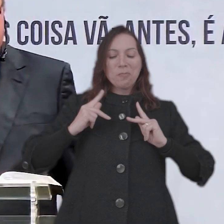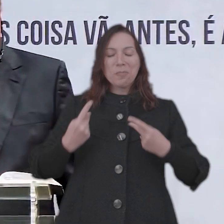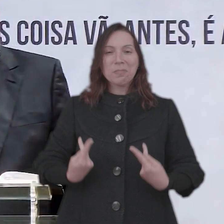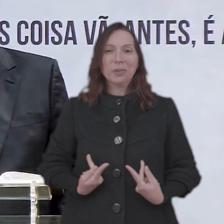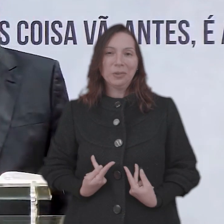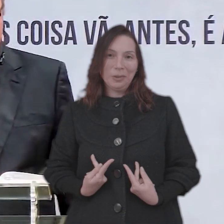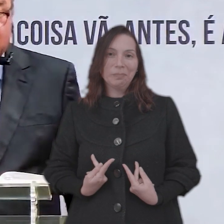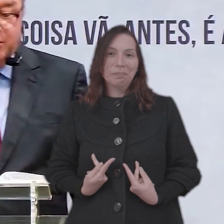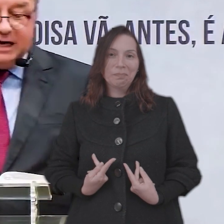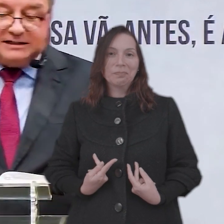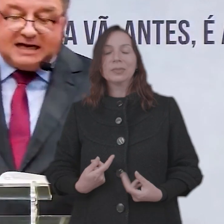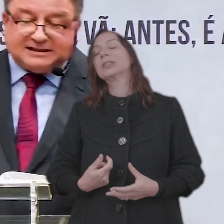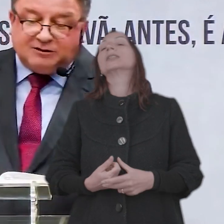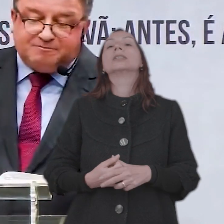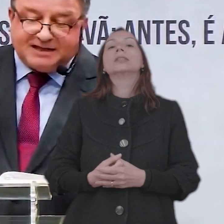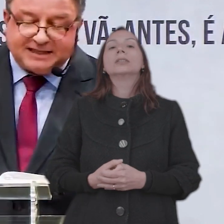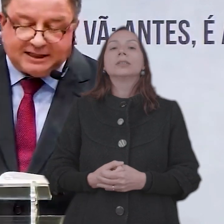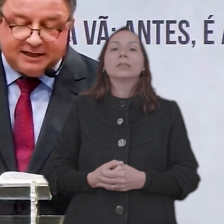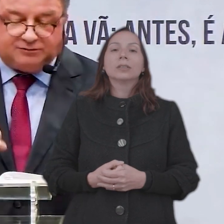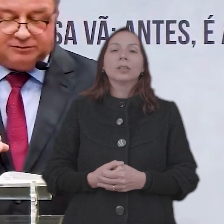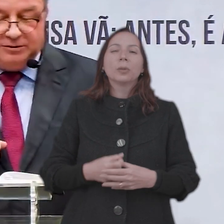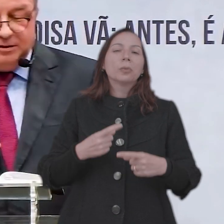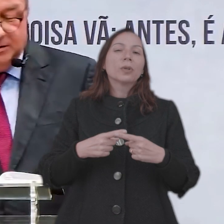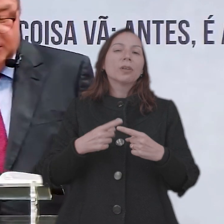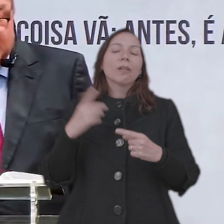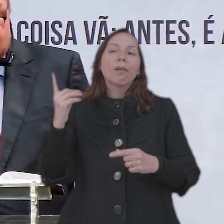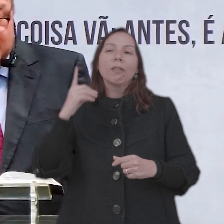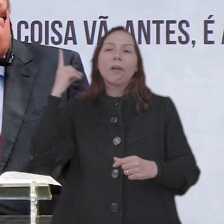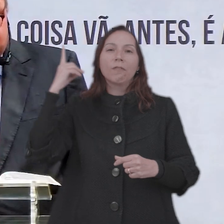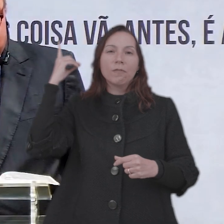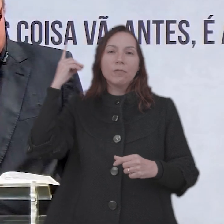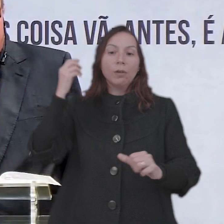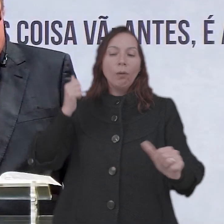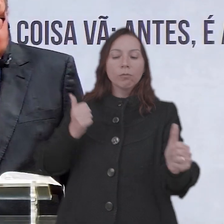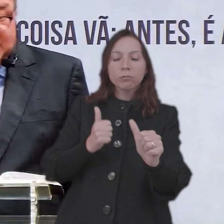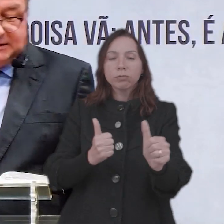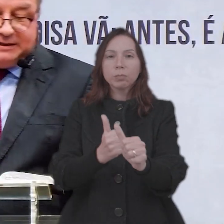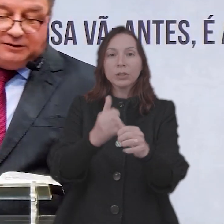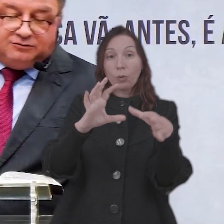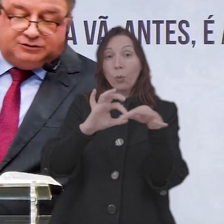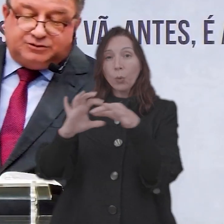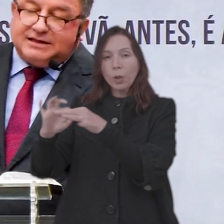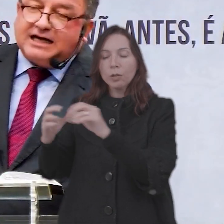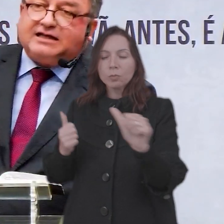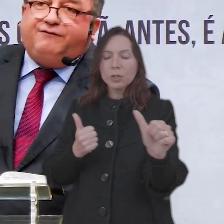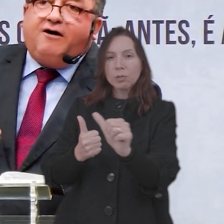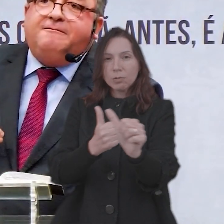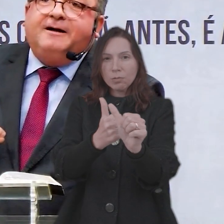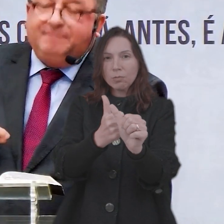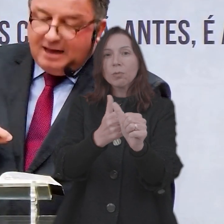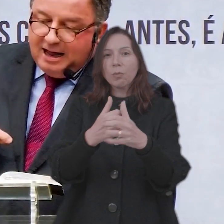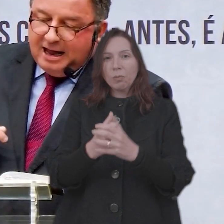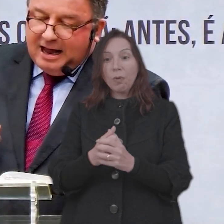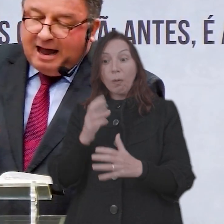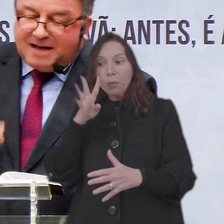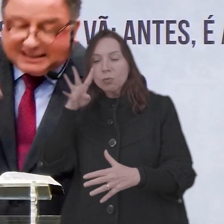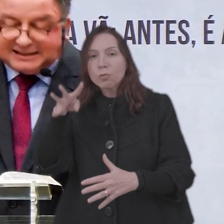preciosíssimo, porque ele está sendo perseguido, porque ele está sendo, de uma certa